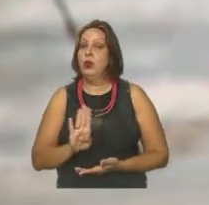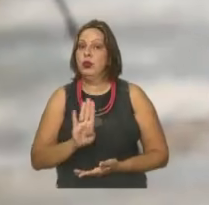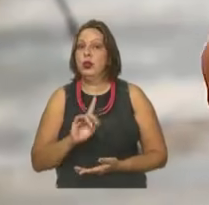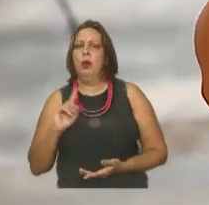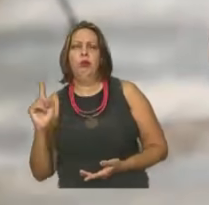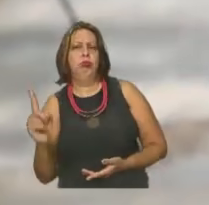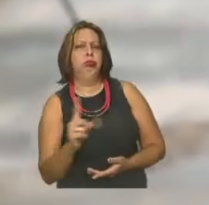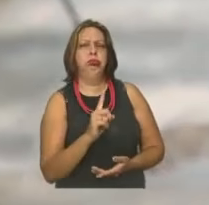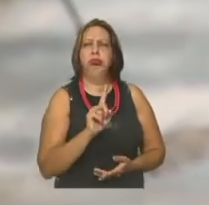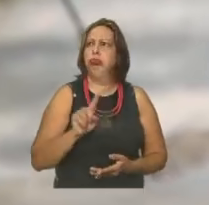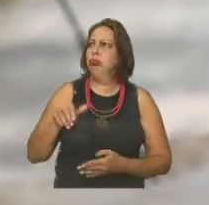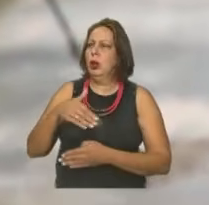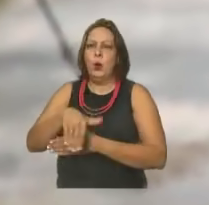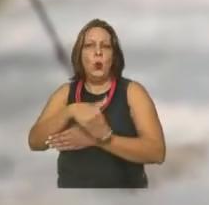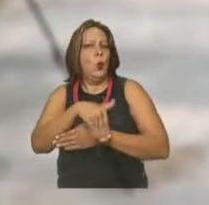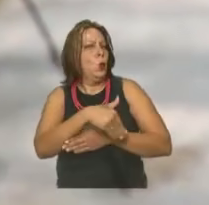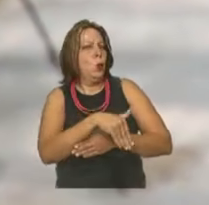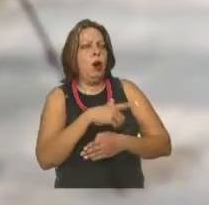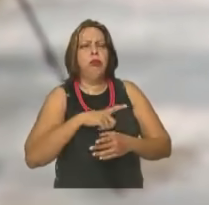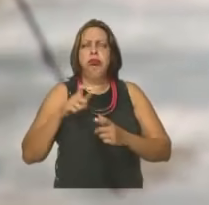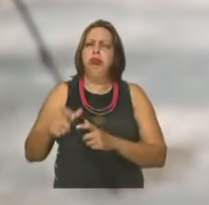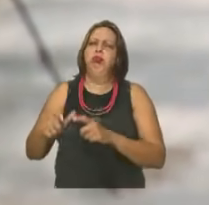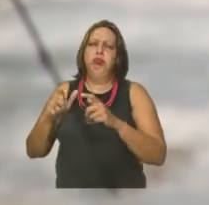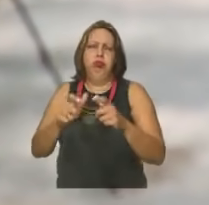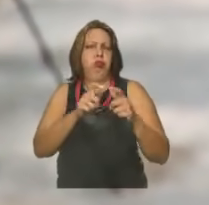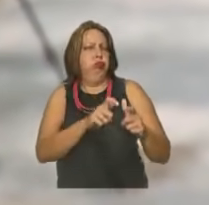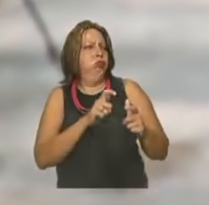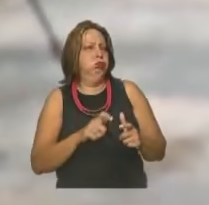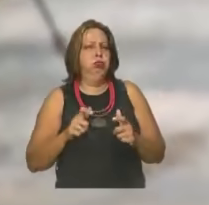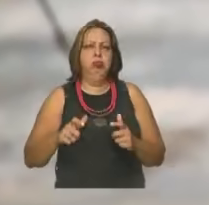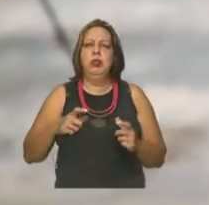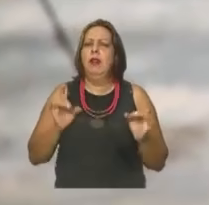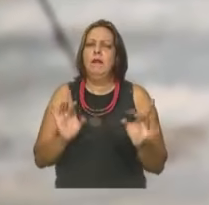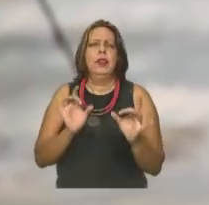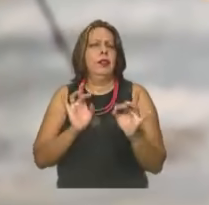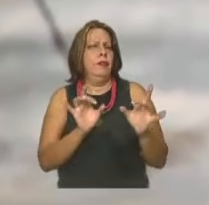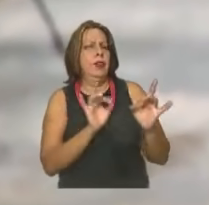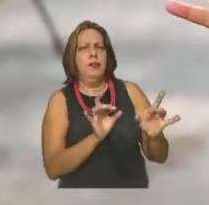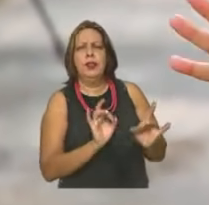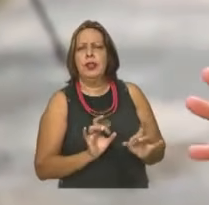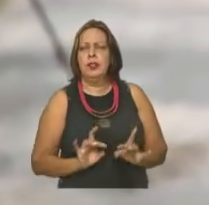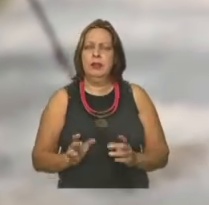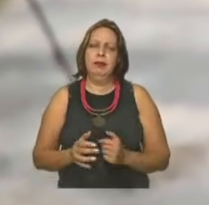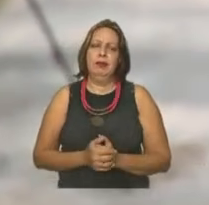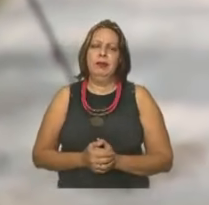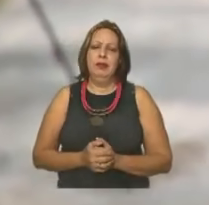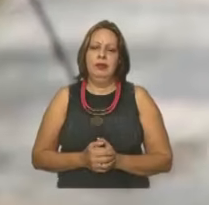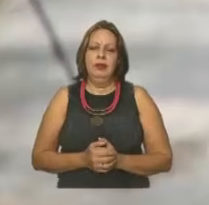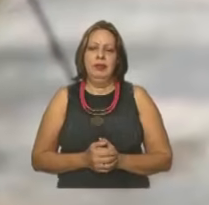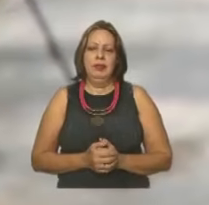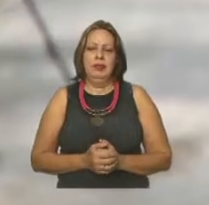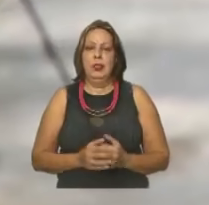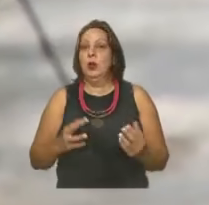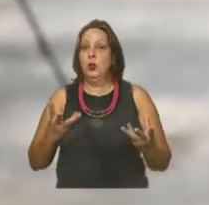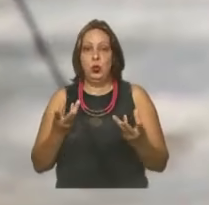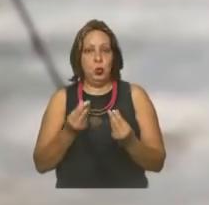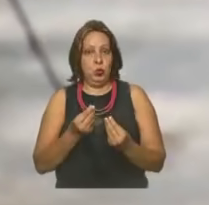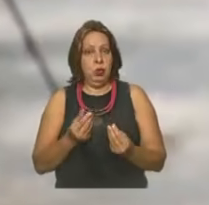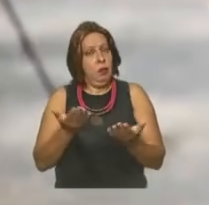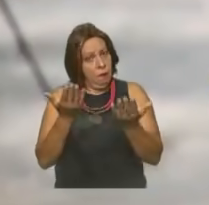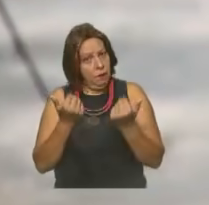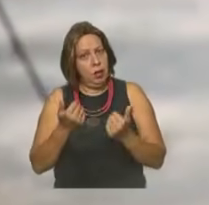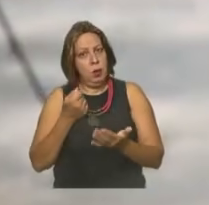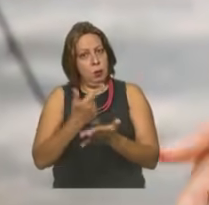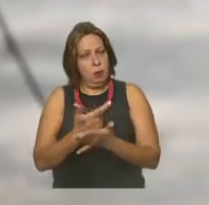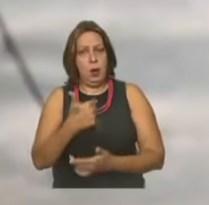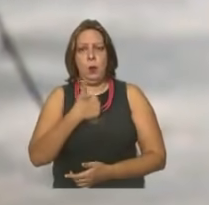Conjunto Bugio, São Carlos, Olaria, Parque São José, Veneza 1, Veneza 2 de vez em quando, em toda Aracaju. Vem adquirir seu